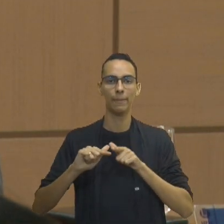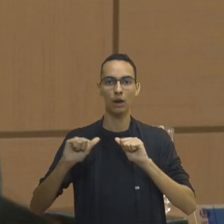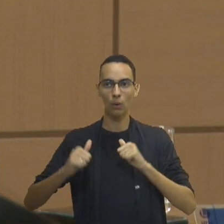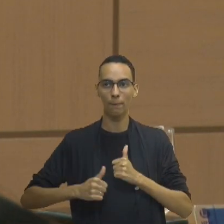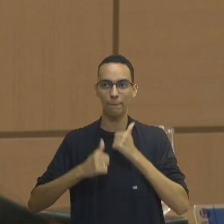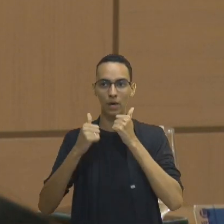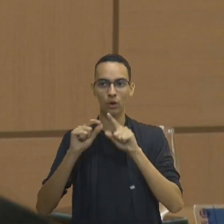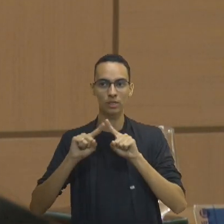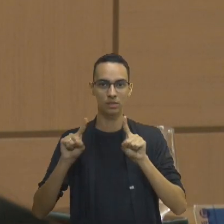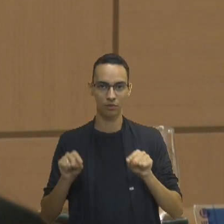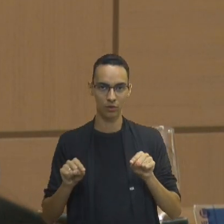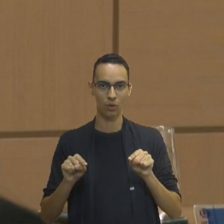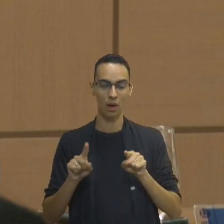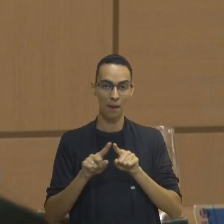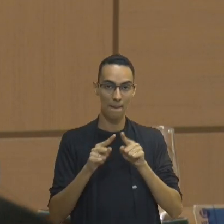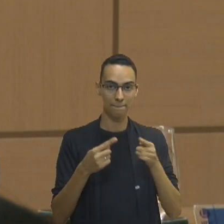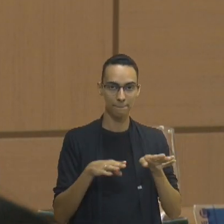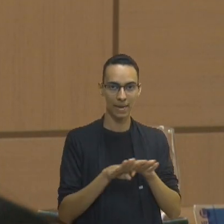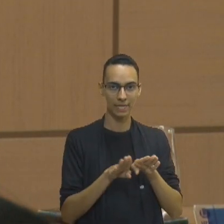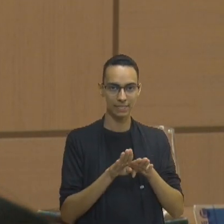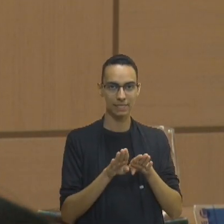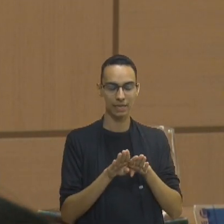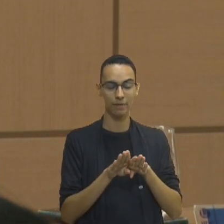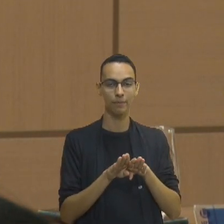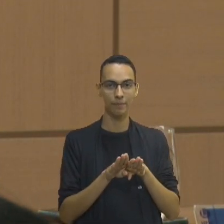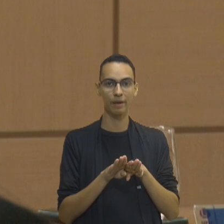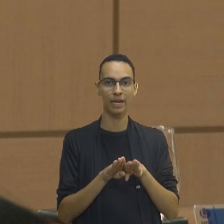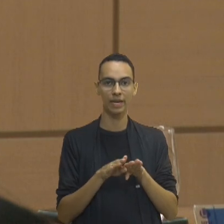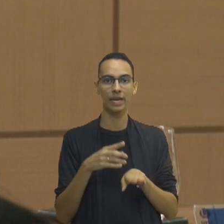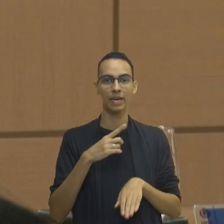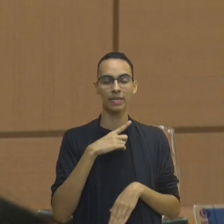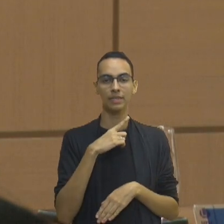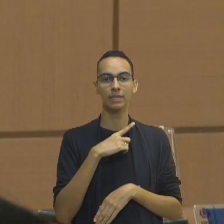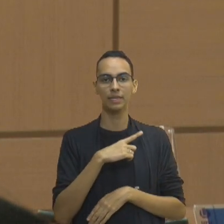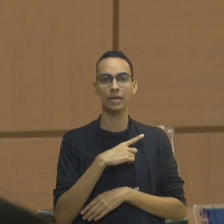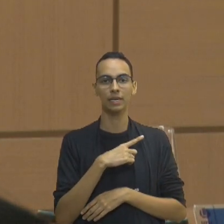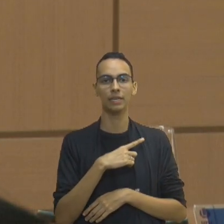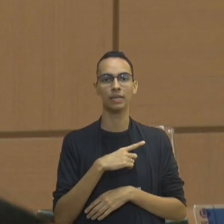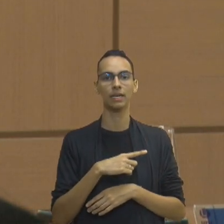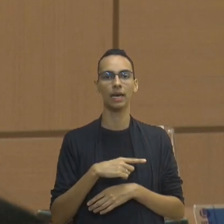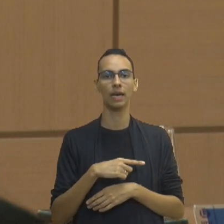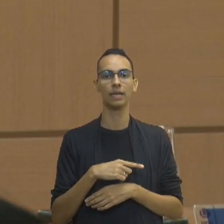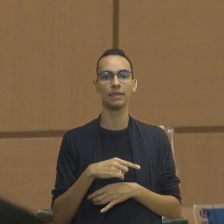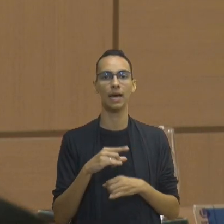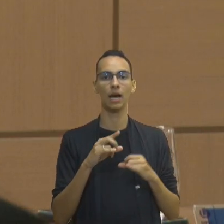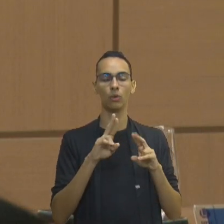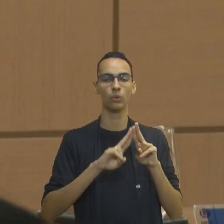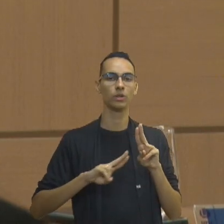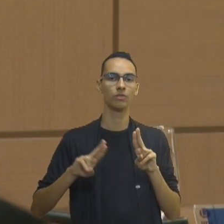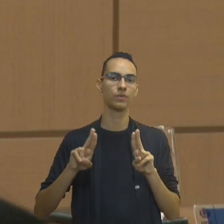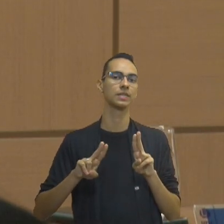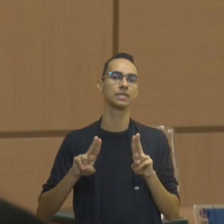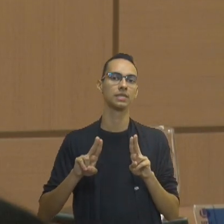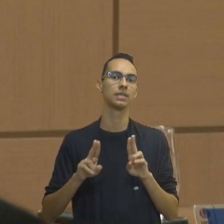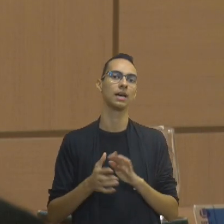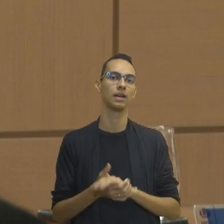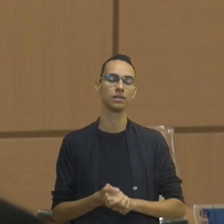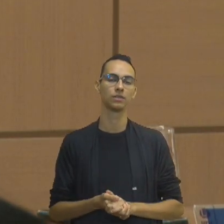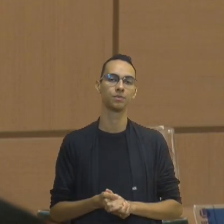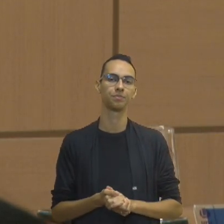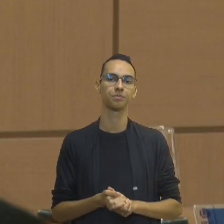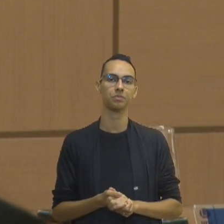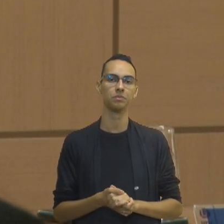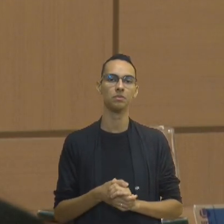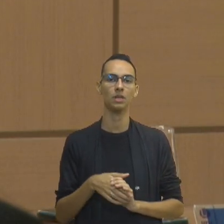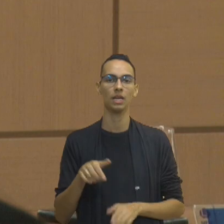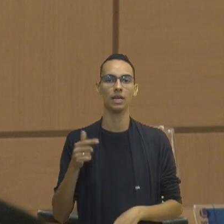Em contrapartida, há a alegação de parte da comunidade que determinadas unidades elas não têm sequer